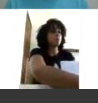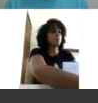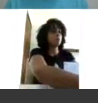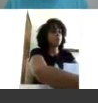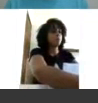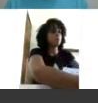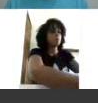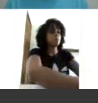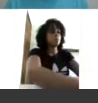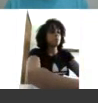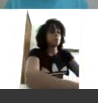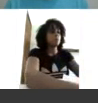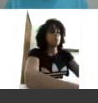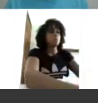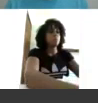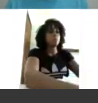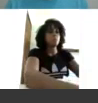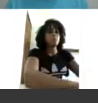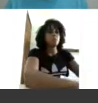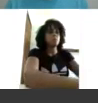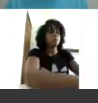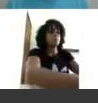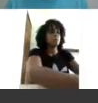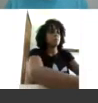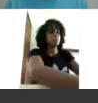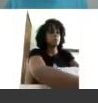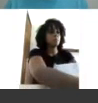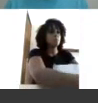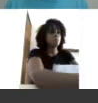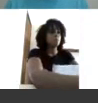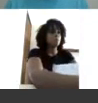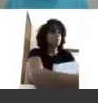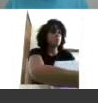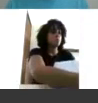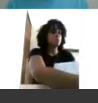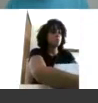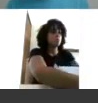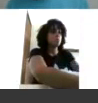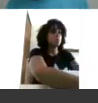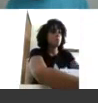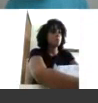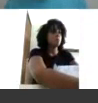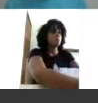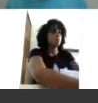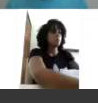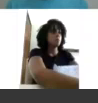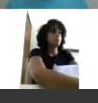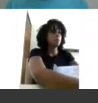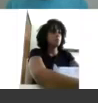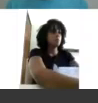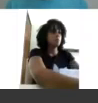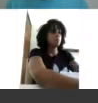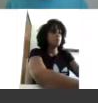agora, nós estamos pensando num possível retorno para a escola de forma presencial, inclusive hoje nós faremos esse